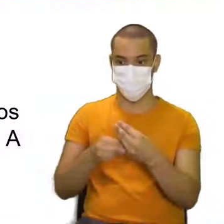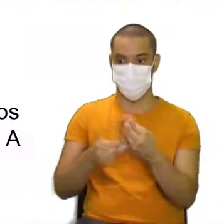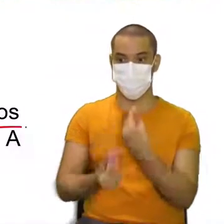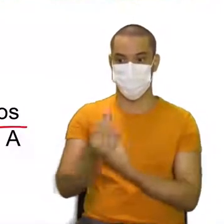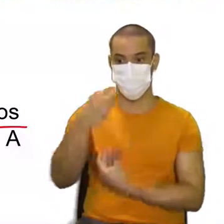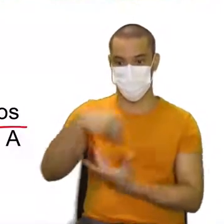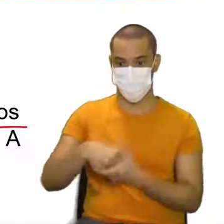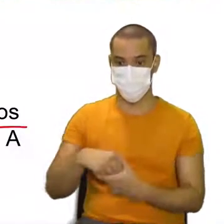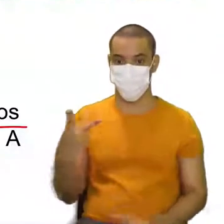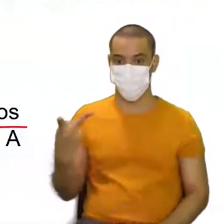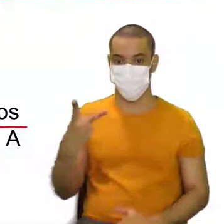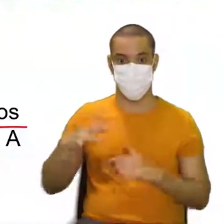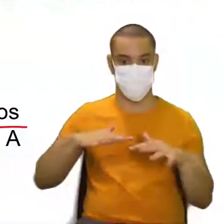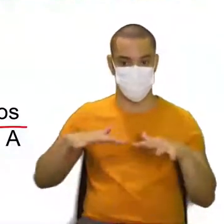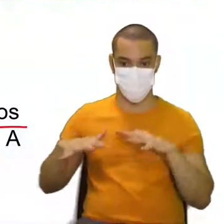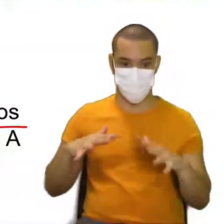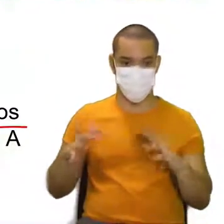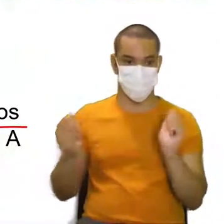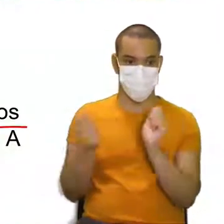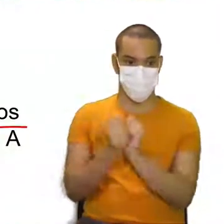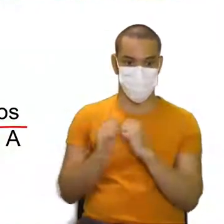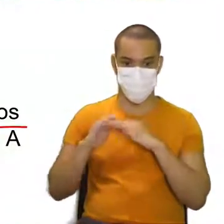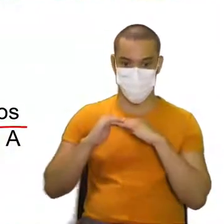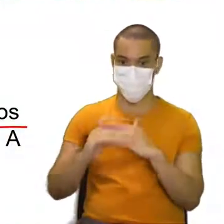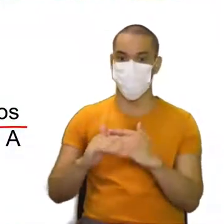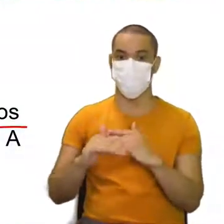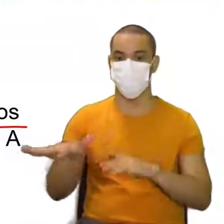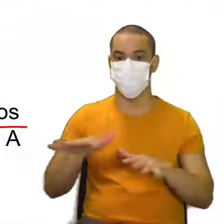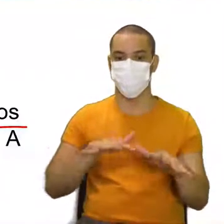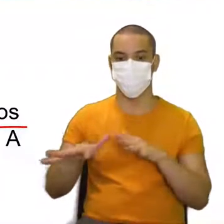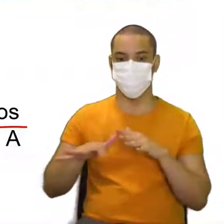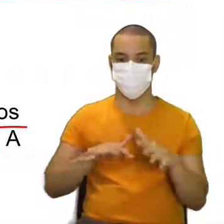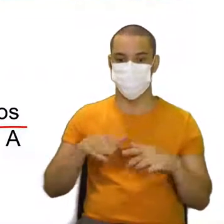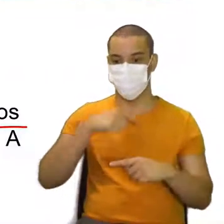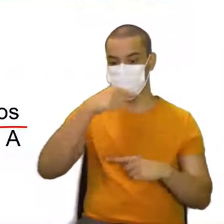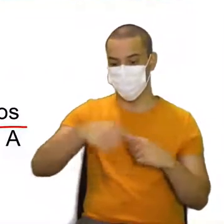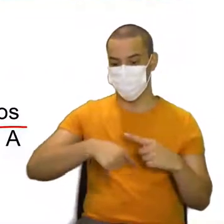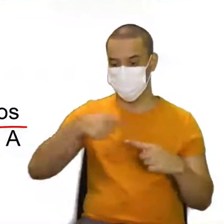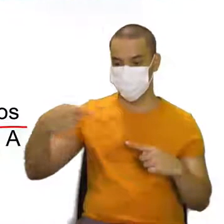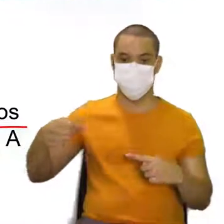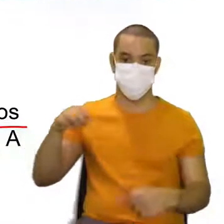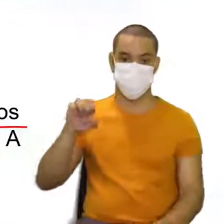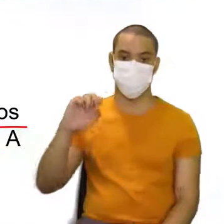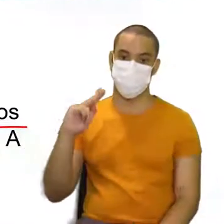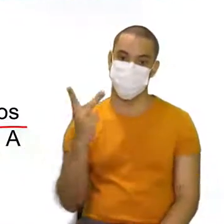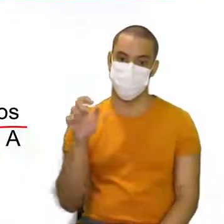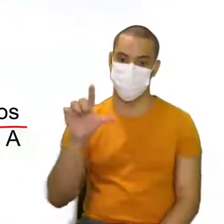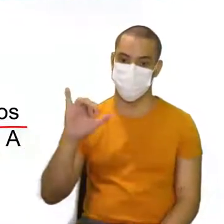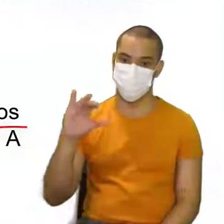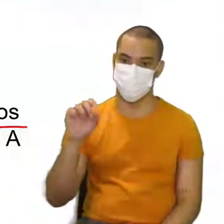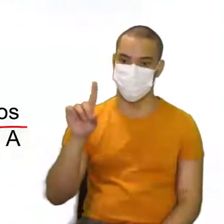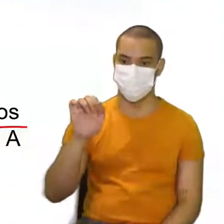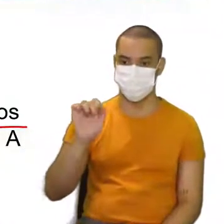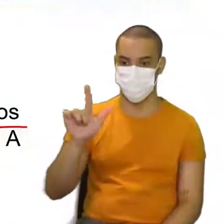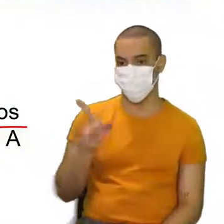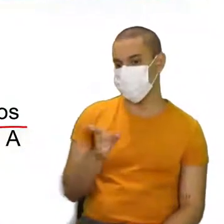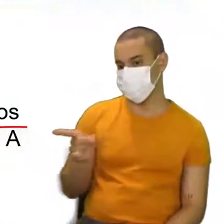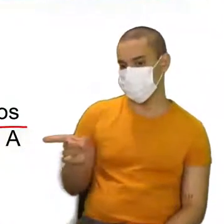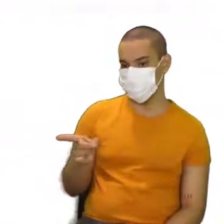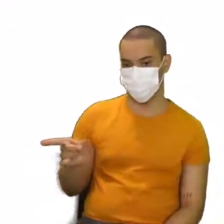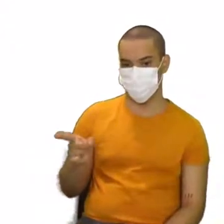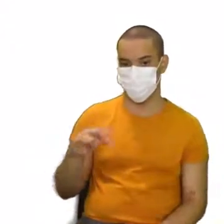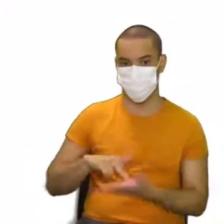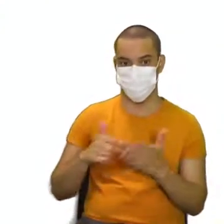desses dois movimentos uniforme é um movimento helicoidal uniforme a trajetória da escrita é uma